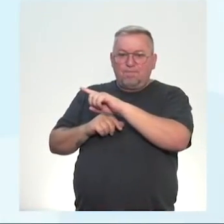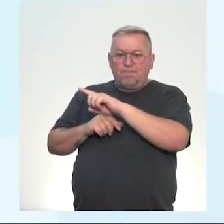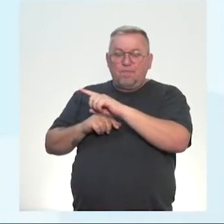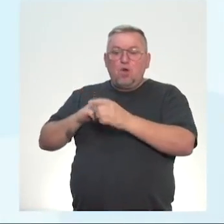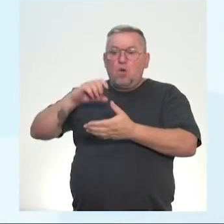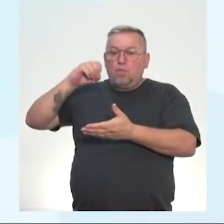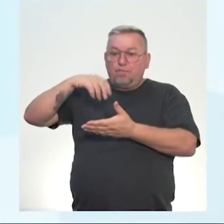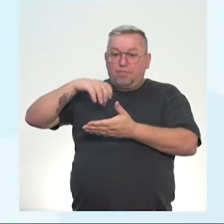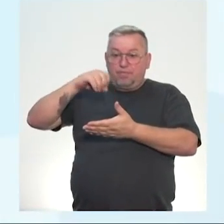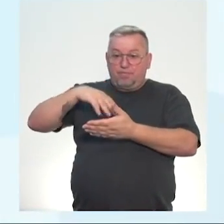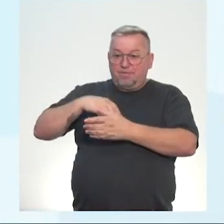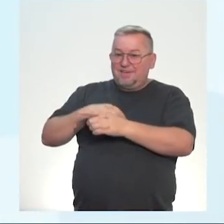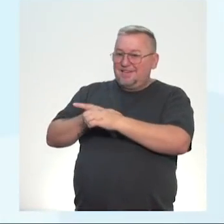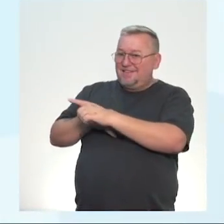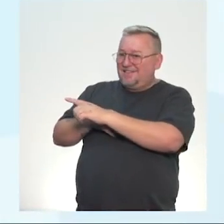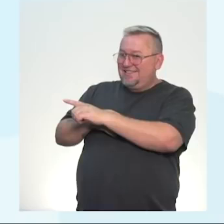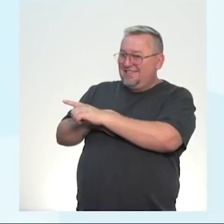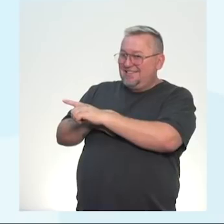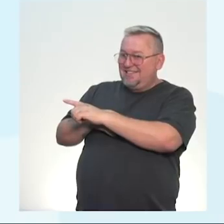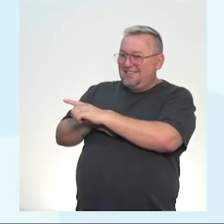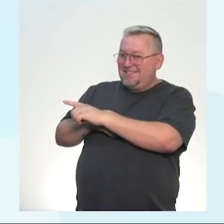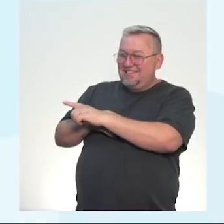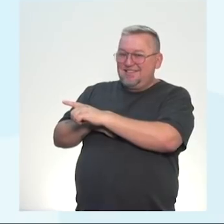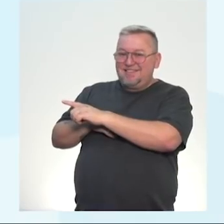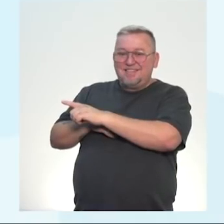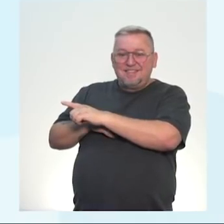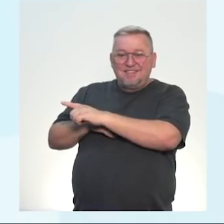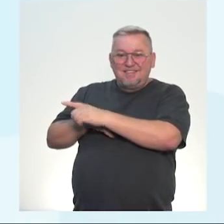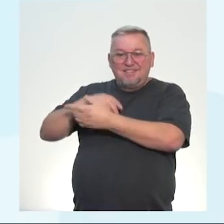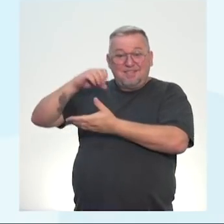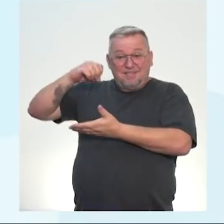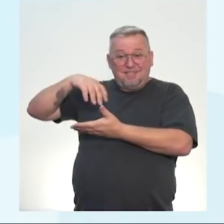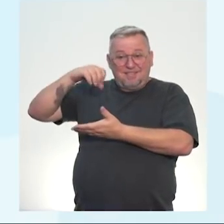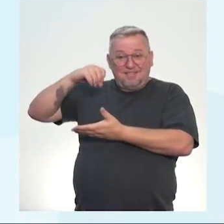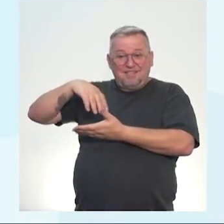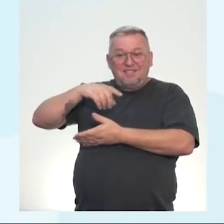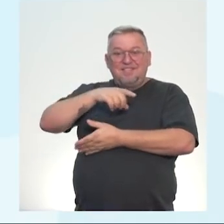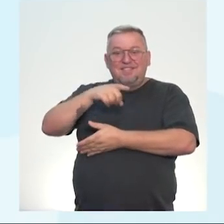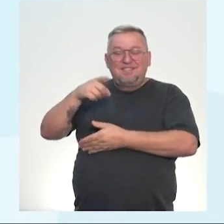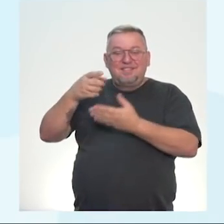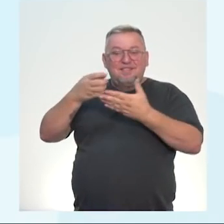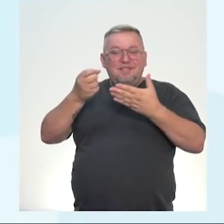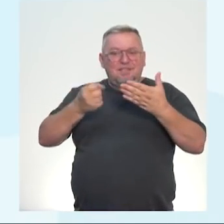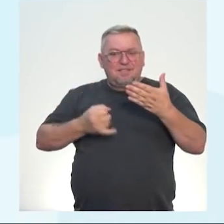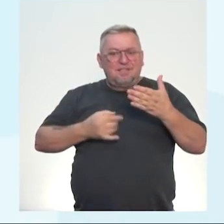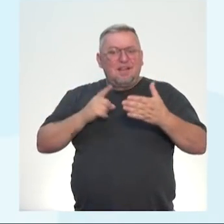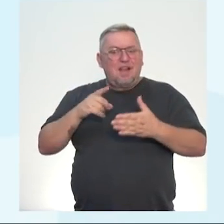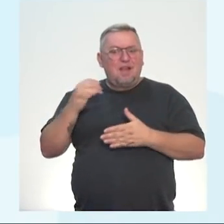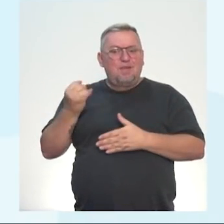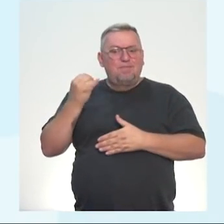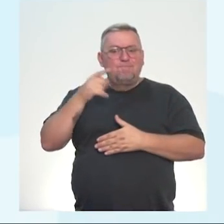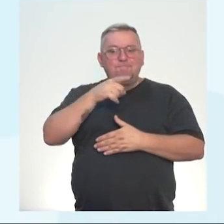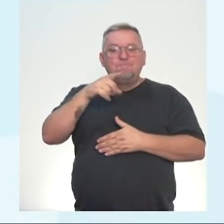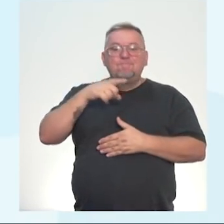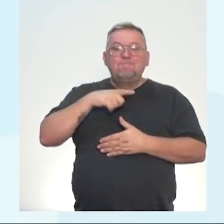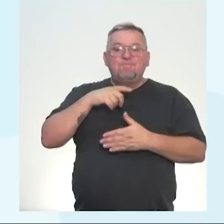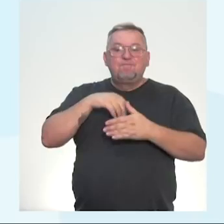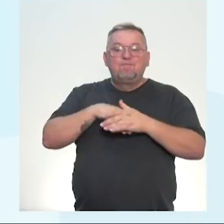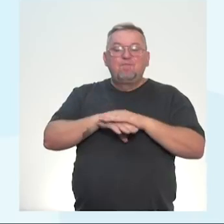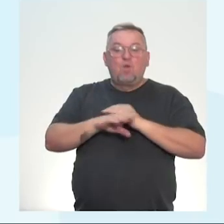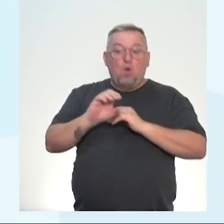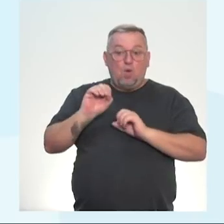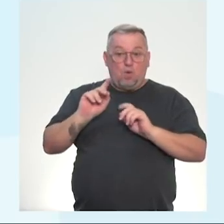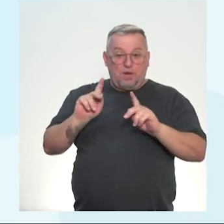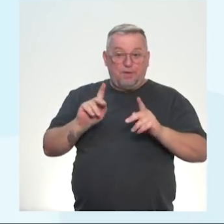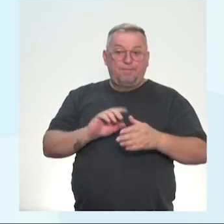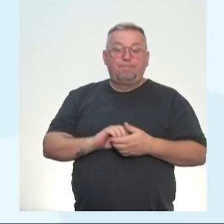print aí nessa tela, pelo menos com as definições. Tira um print aí da tela com essas definições, que é importante vocês terem aí no caderno. Beleza,